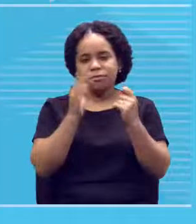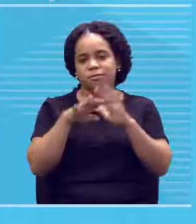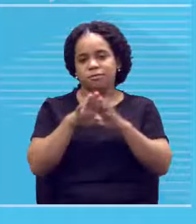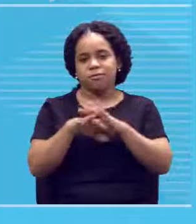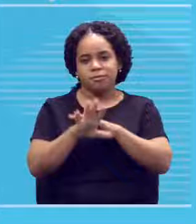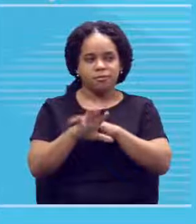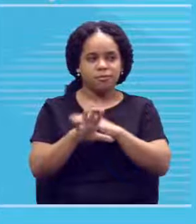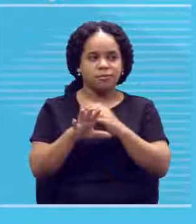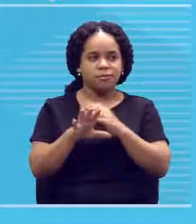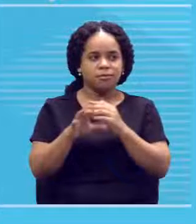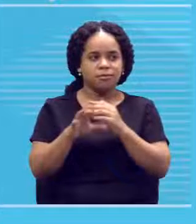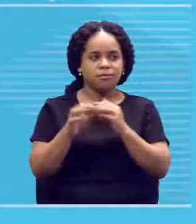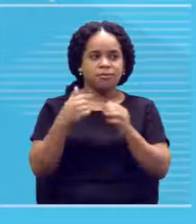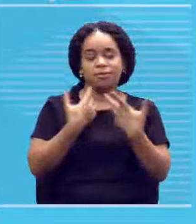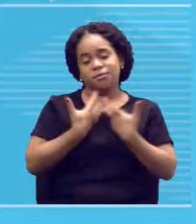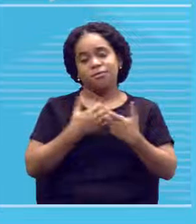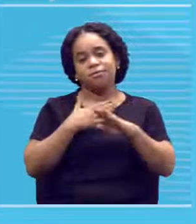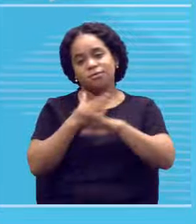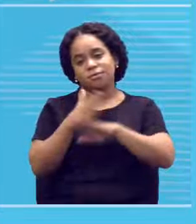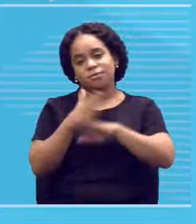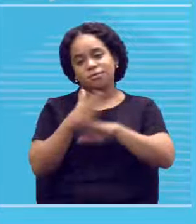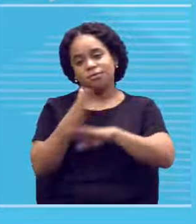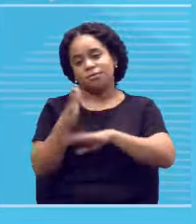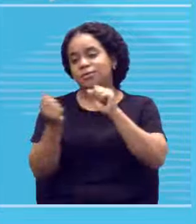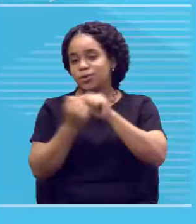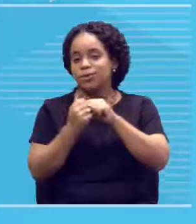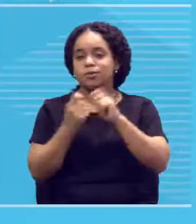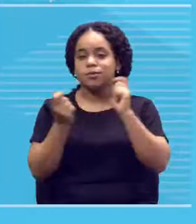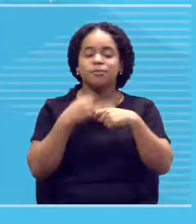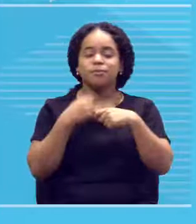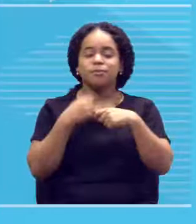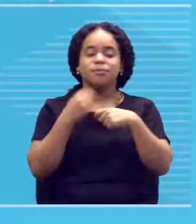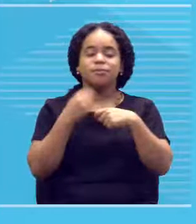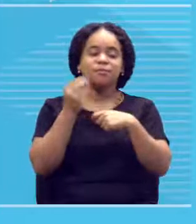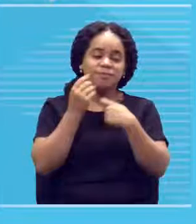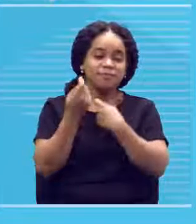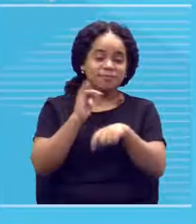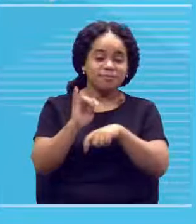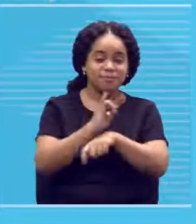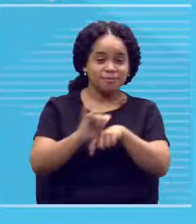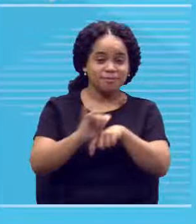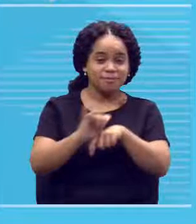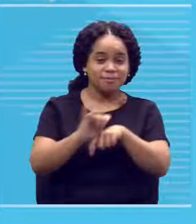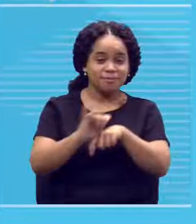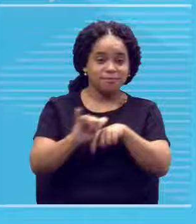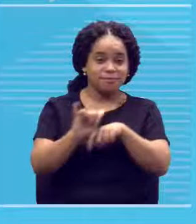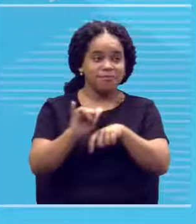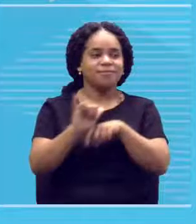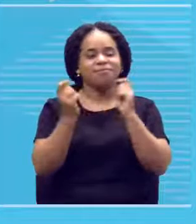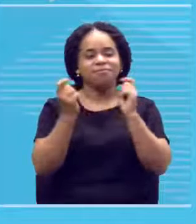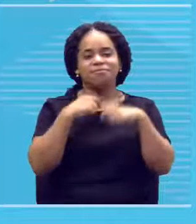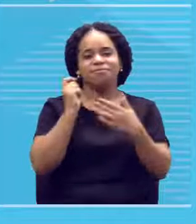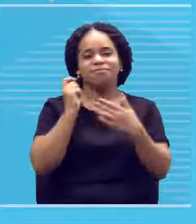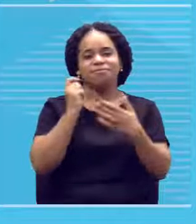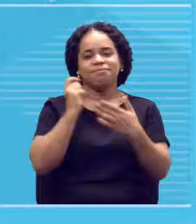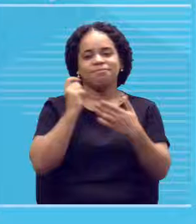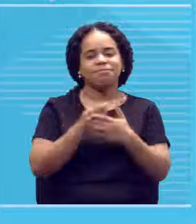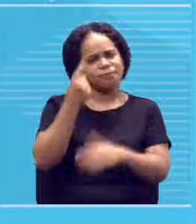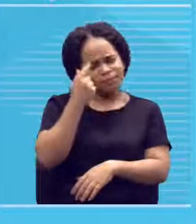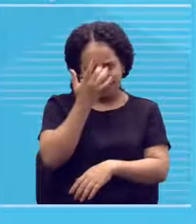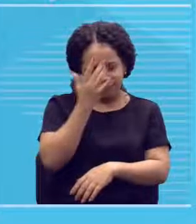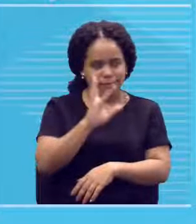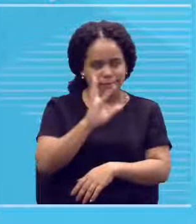né cansei de lá para negociar vida sofrida penso que a Andressa que o negócio é mole é